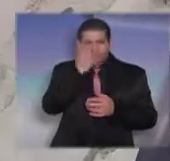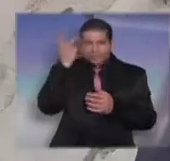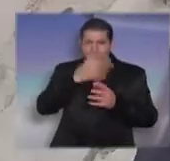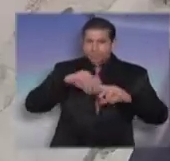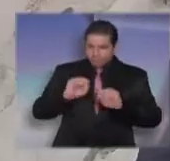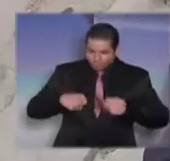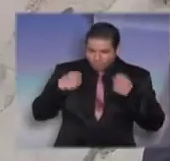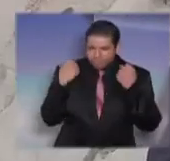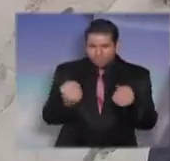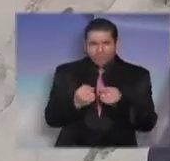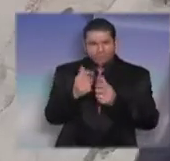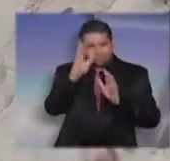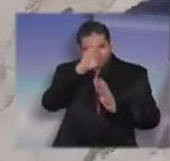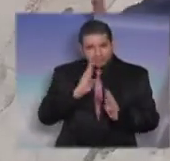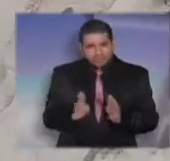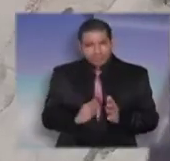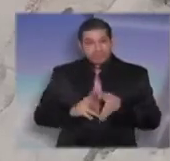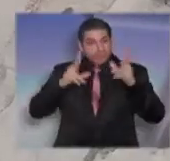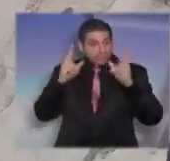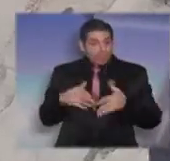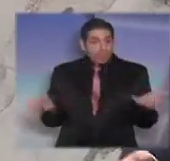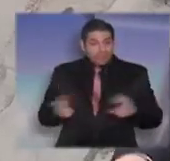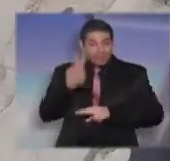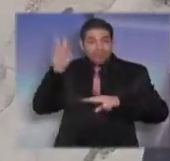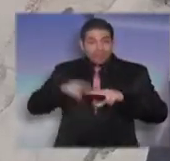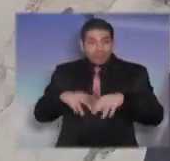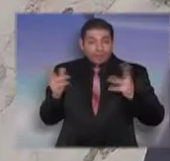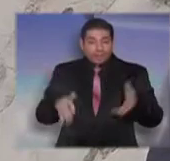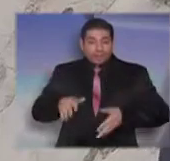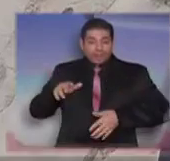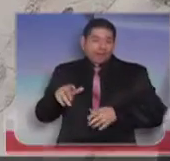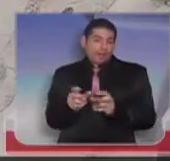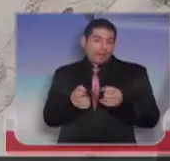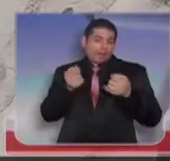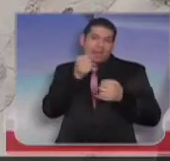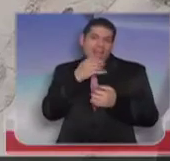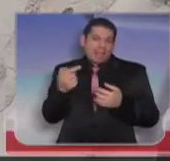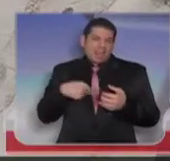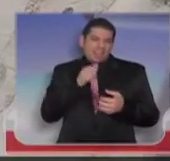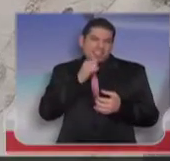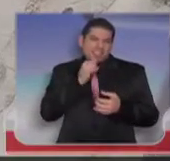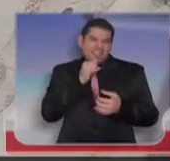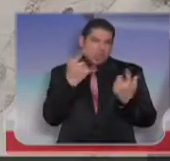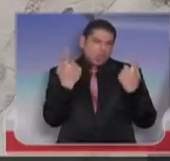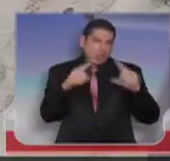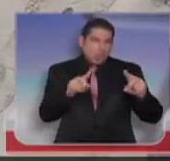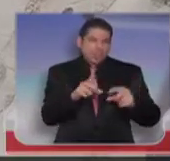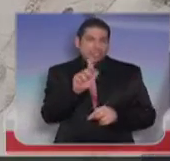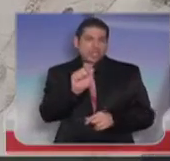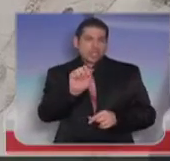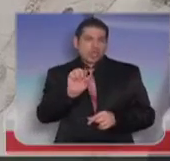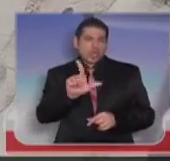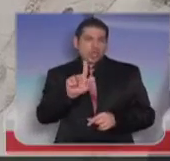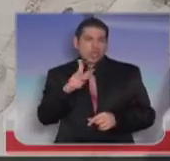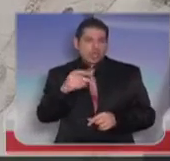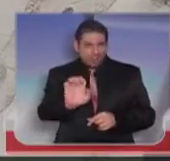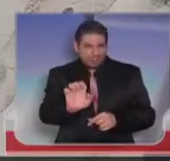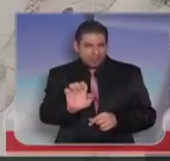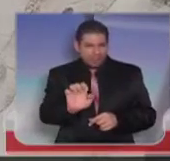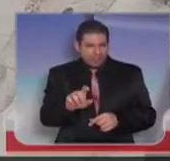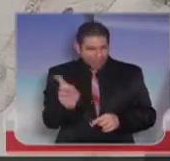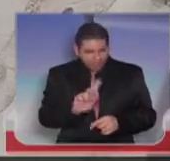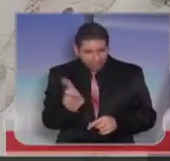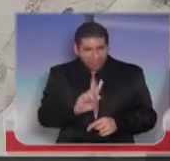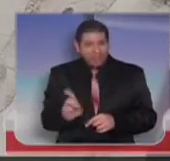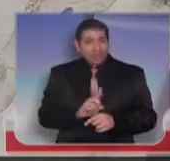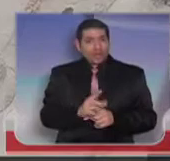Brasil, são os mesmos que estão presos e dizem que é golpe, dizem que é atentado à democracia. Atentado à democracia é isso, que ninguém quer